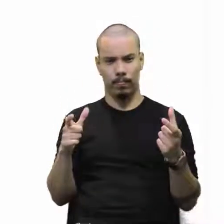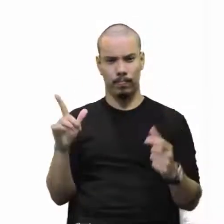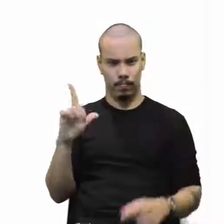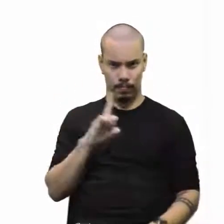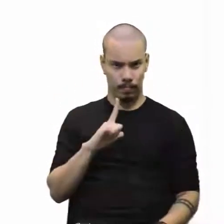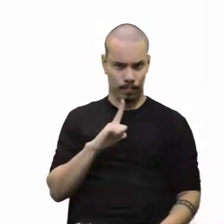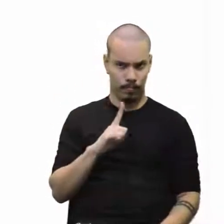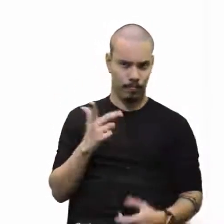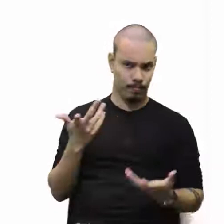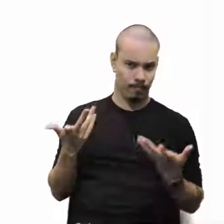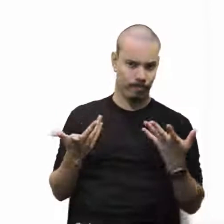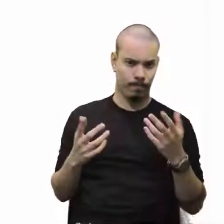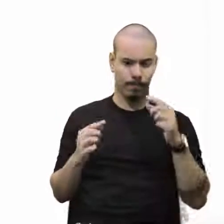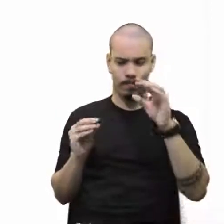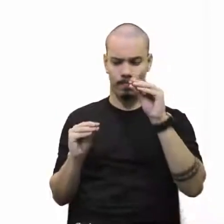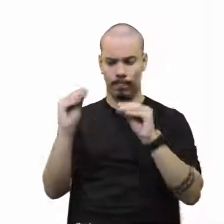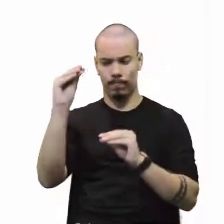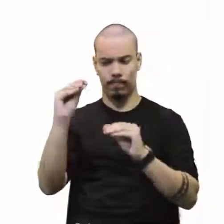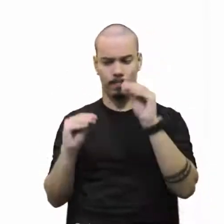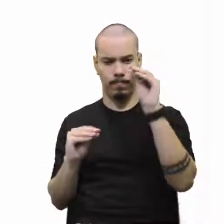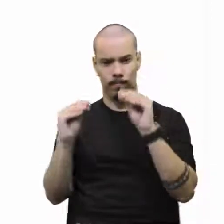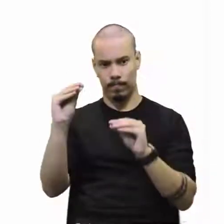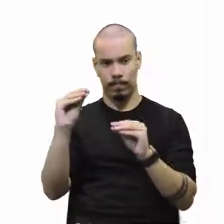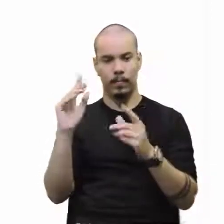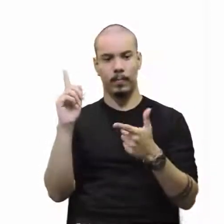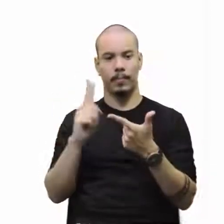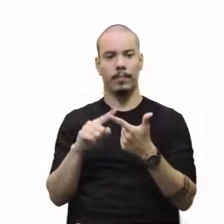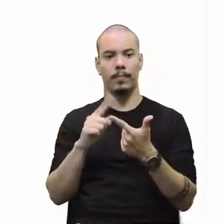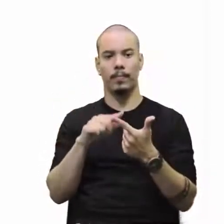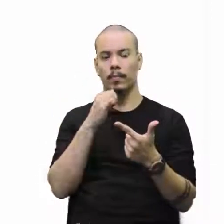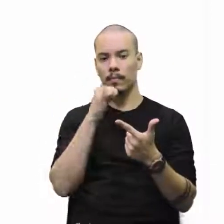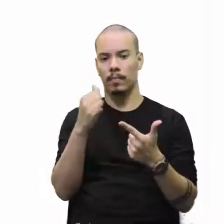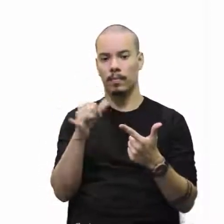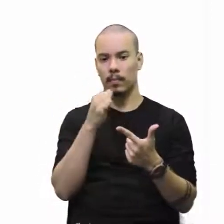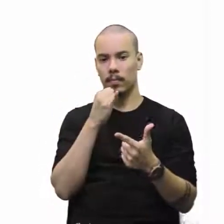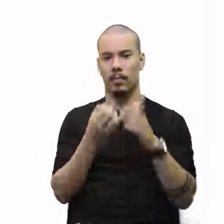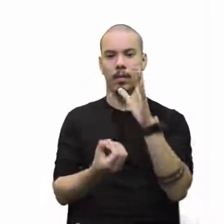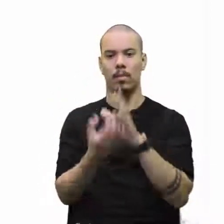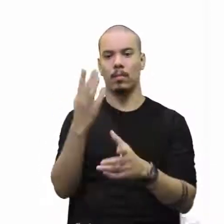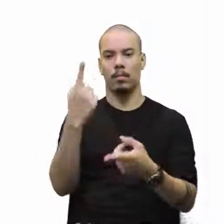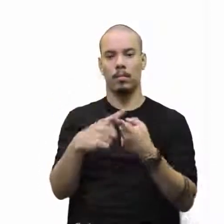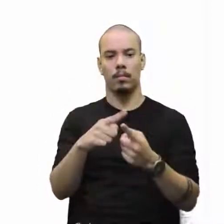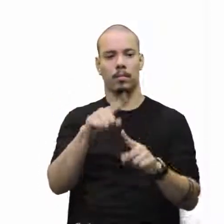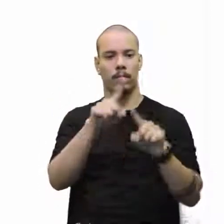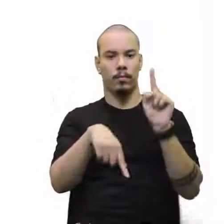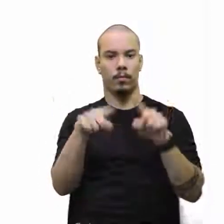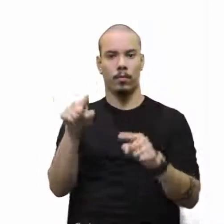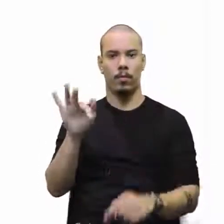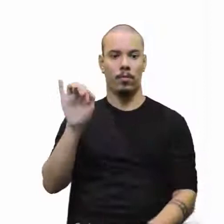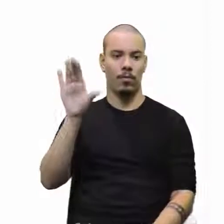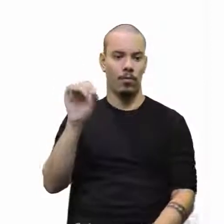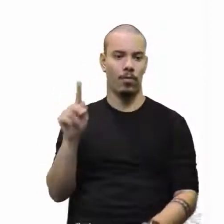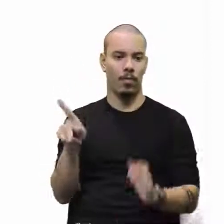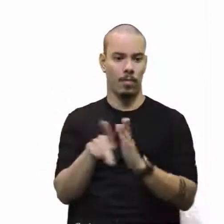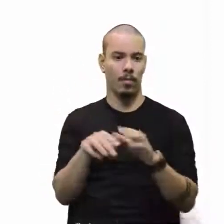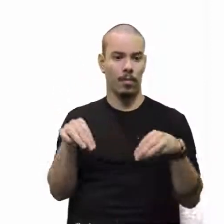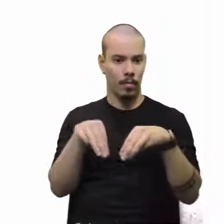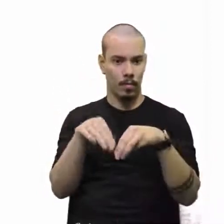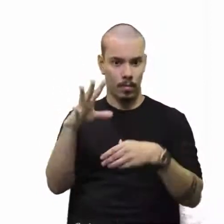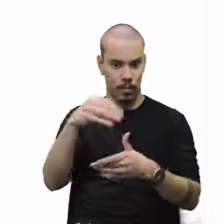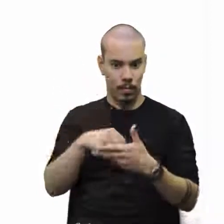tem a ver? Está em cima ou embaixo? 2. A corrente elétrica aparece porque varia o fluxo magnético na